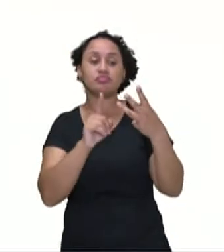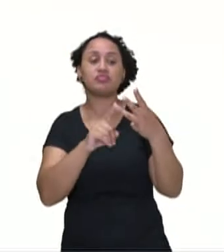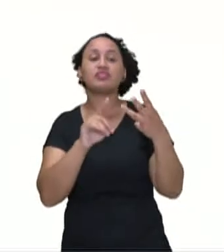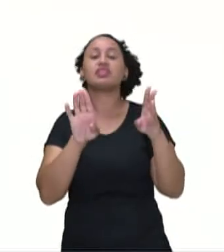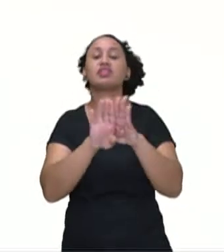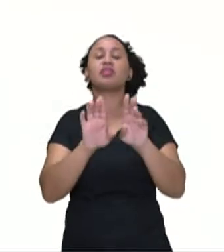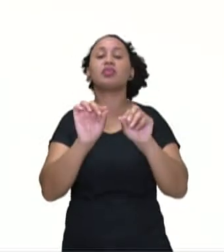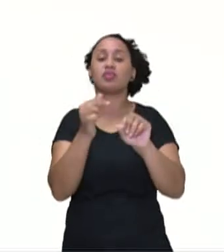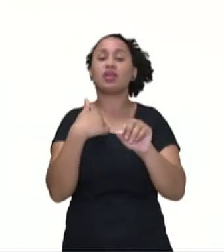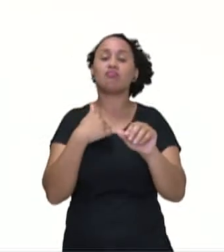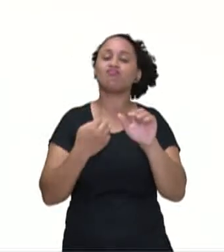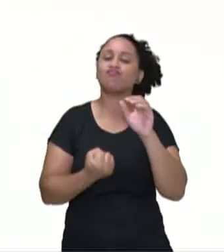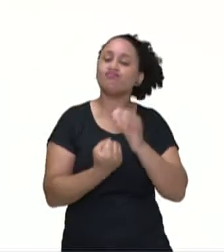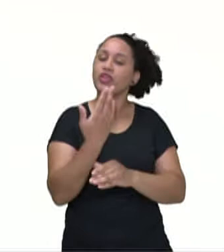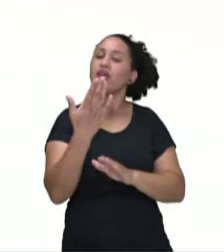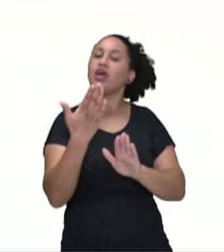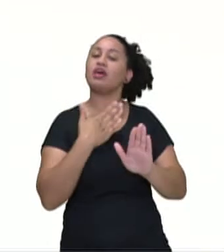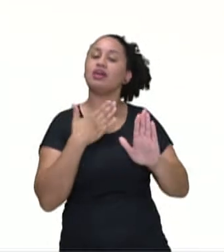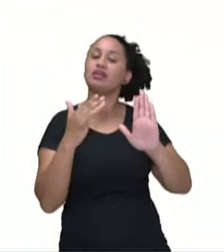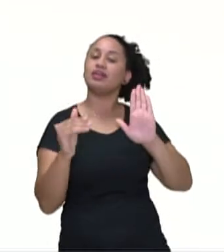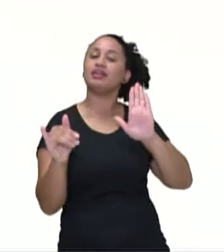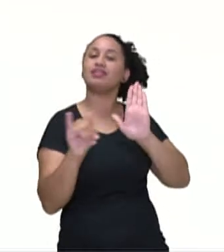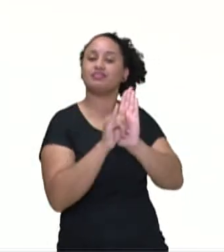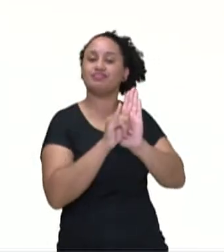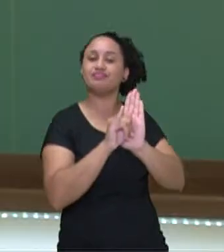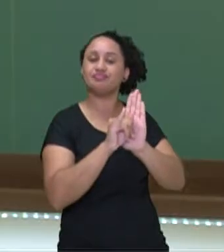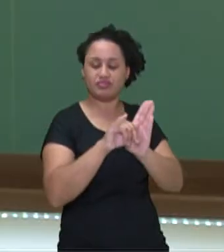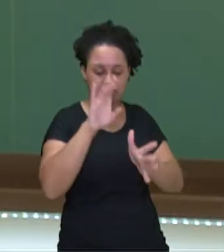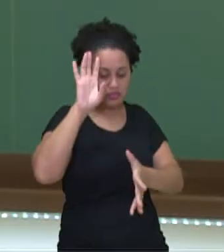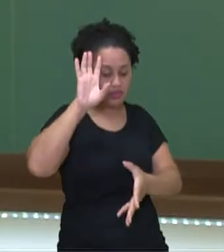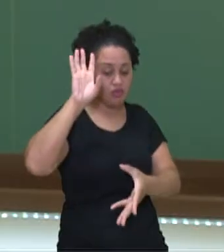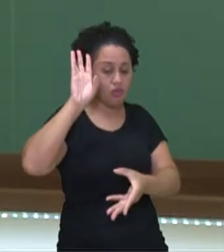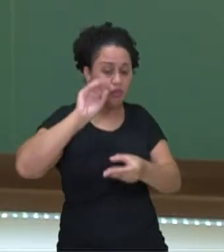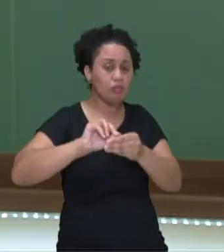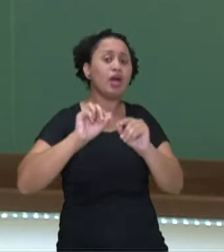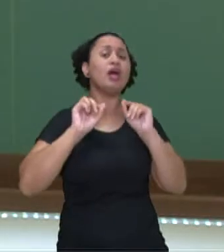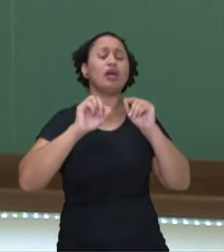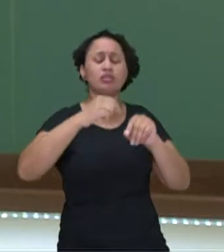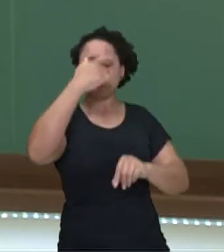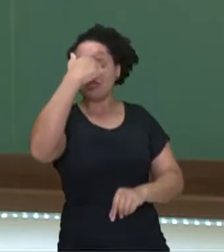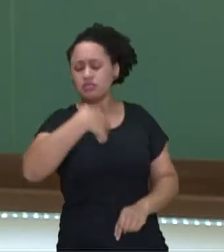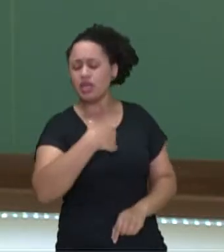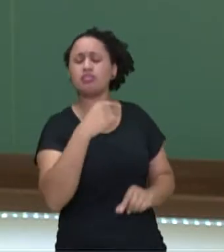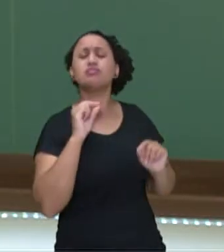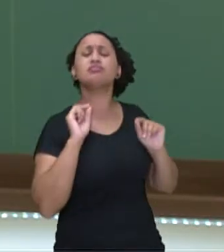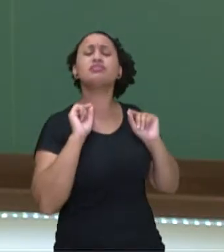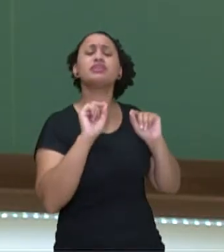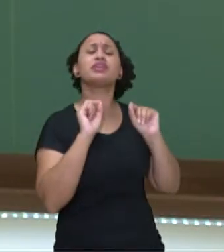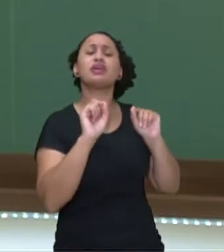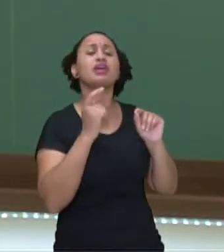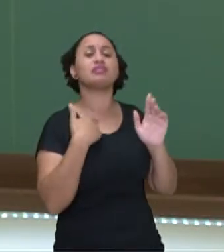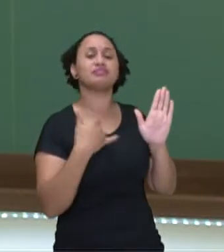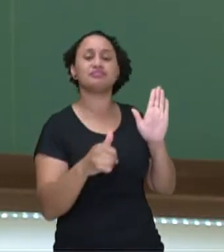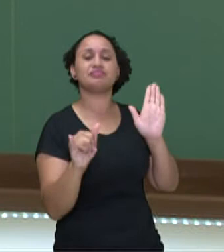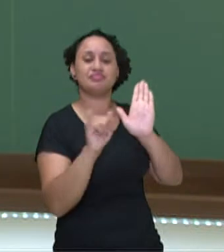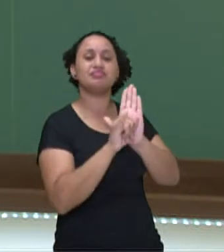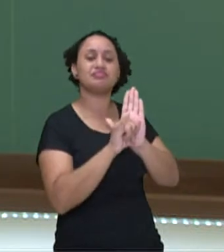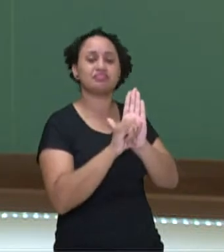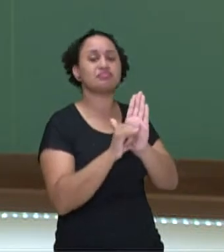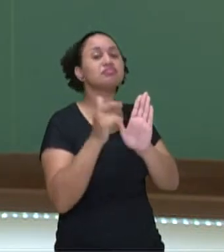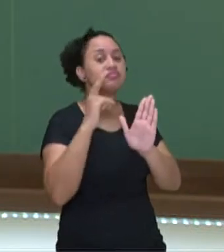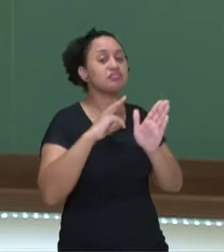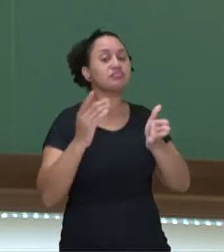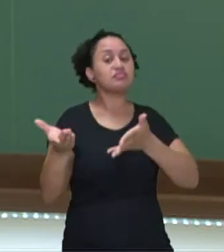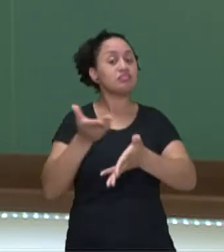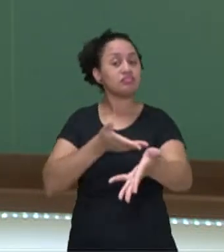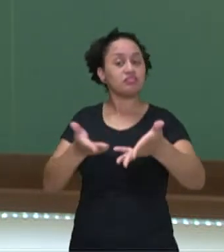impossibilita também a formação da identidade, da compreensão de quem eu sou. A partir desse convívio, eu consigo perceber